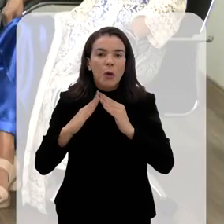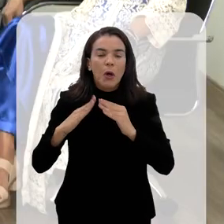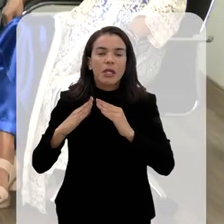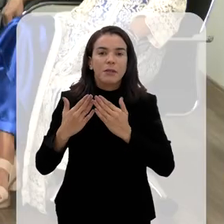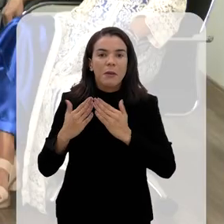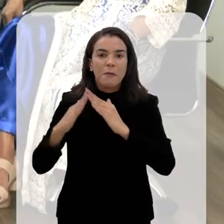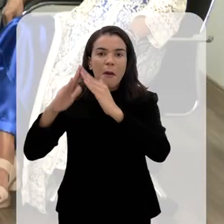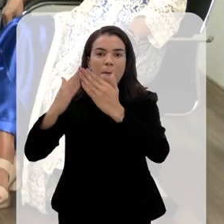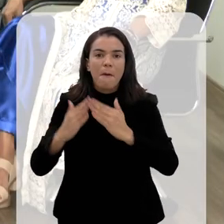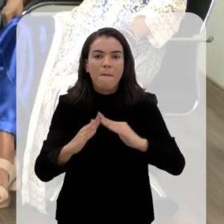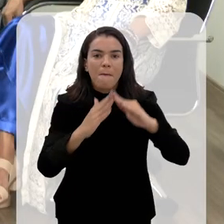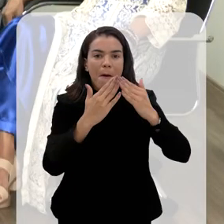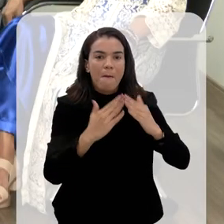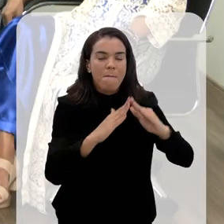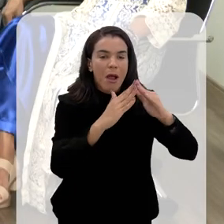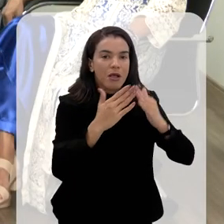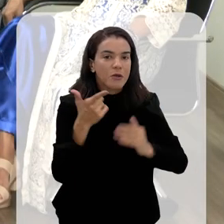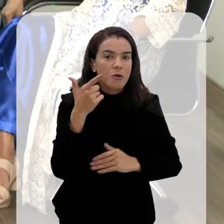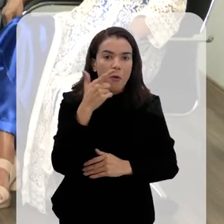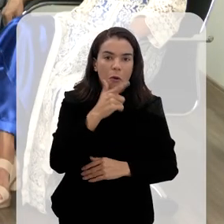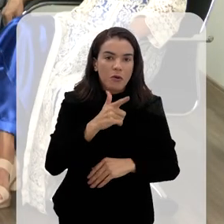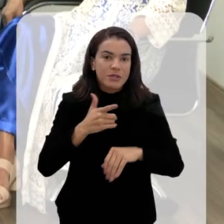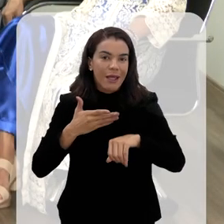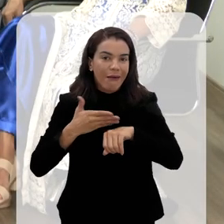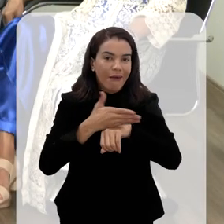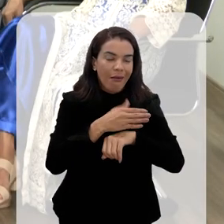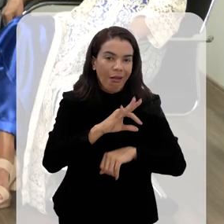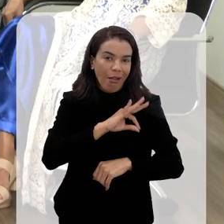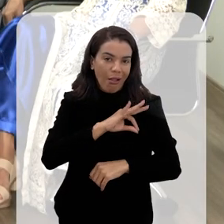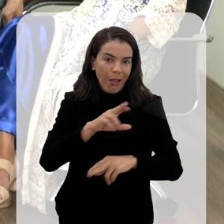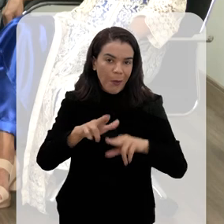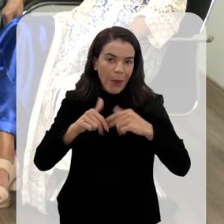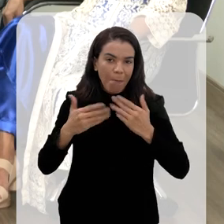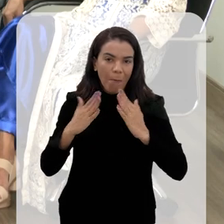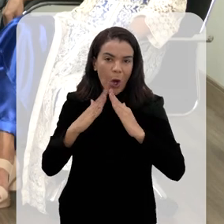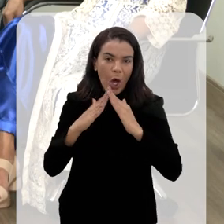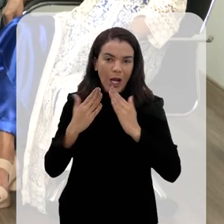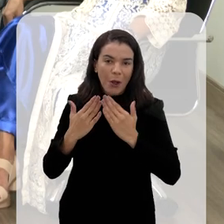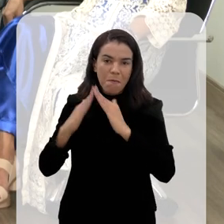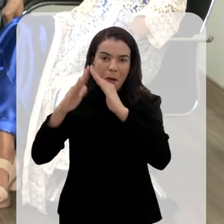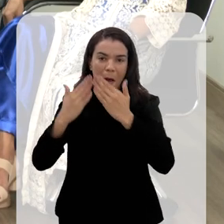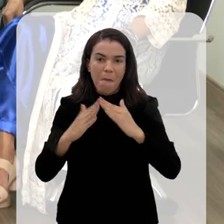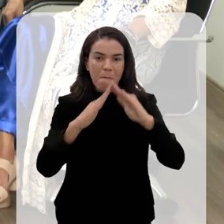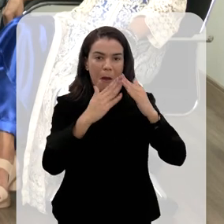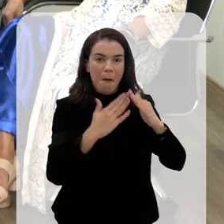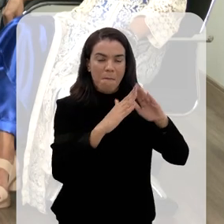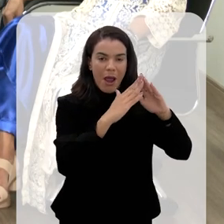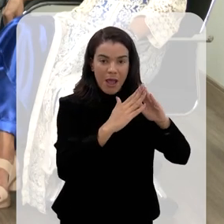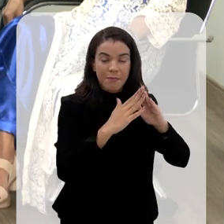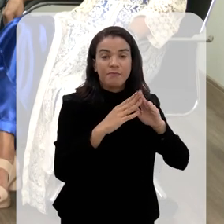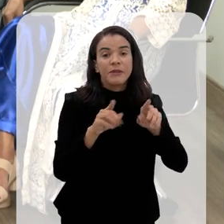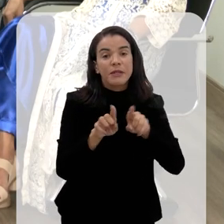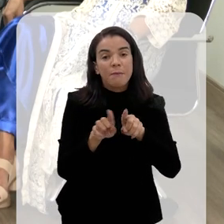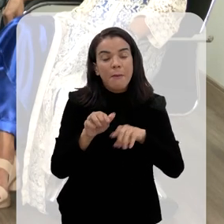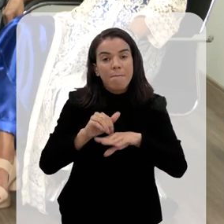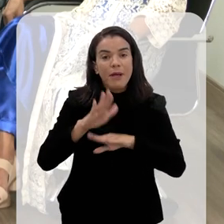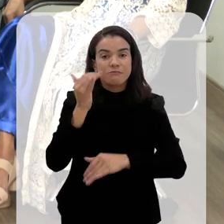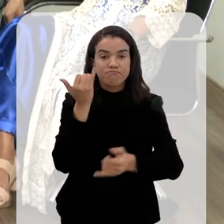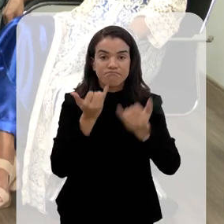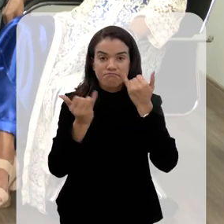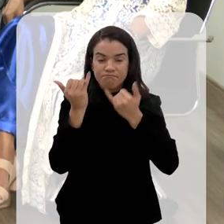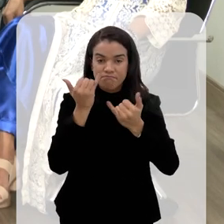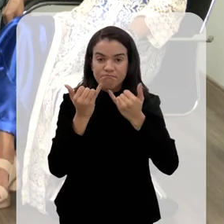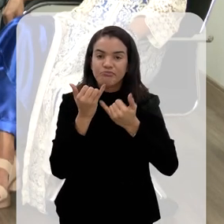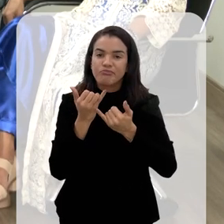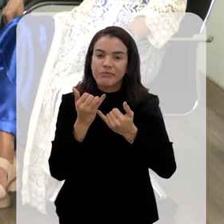no interior de suas comunidades, que às vezes não conseguem ter acesso a uma unidade. E quanto mais informações, por